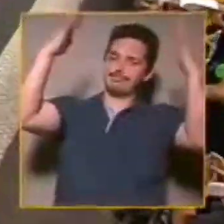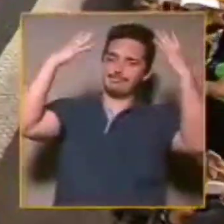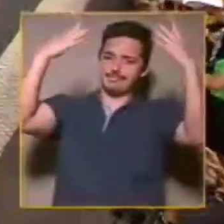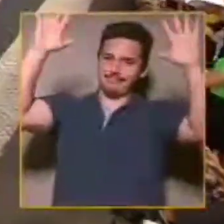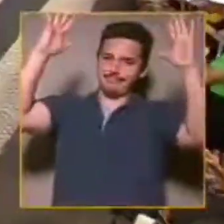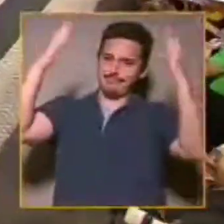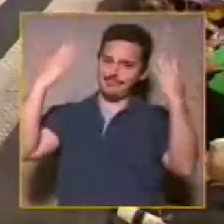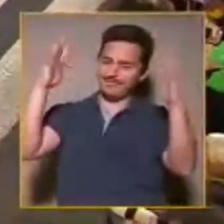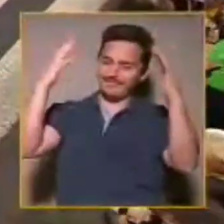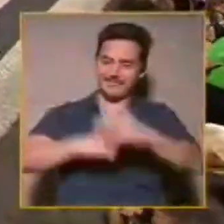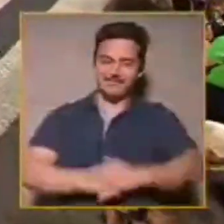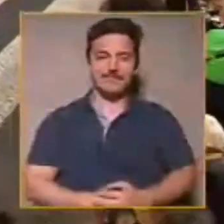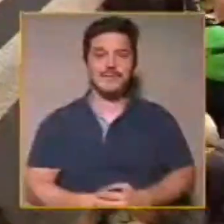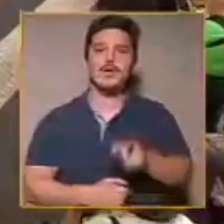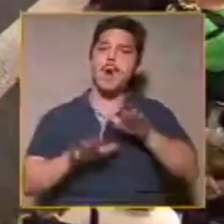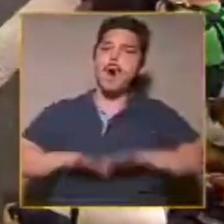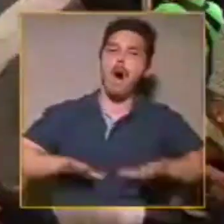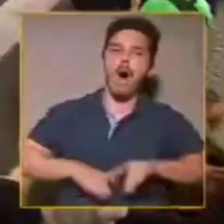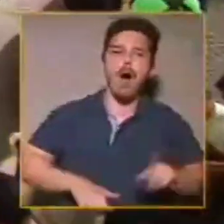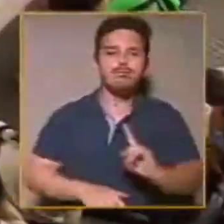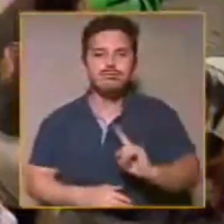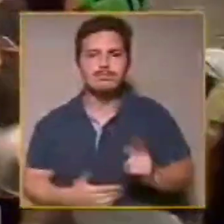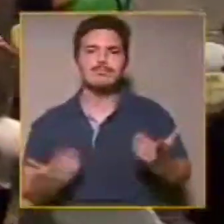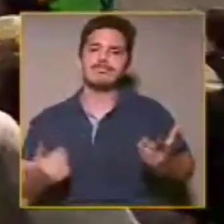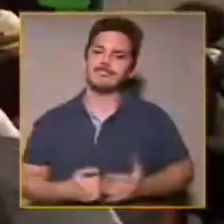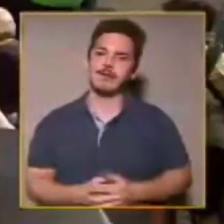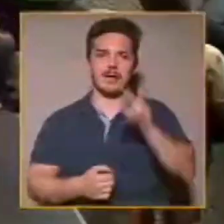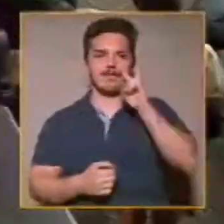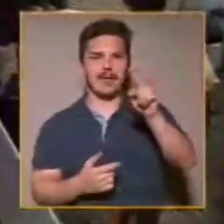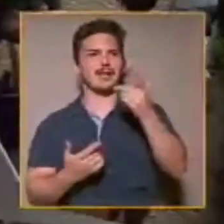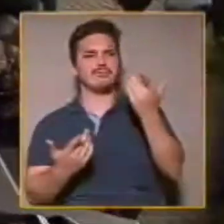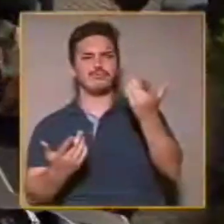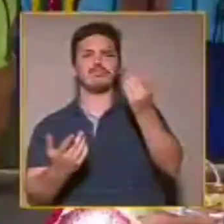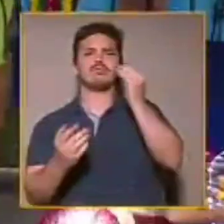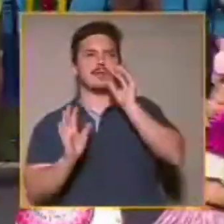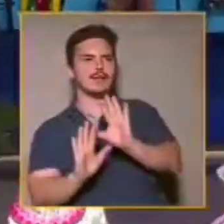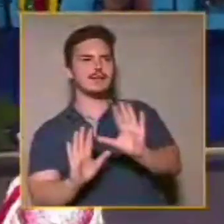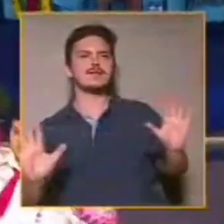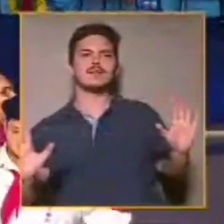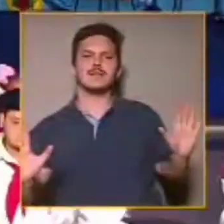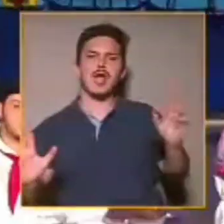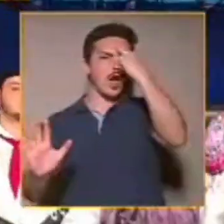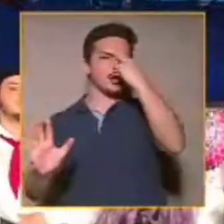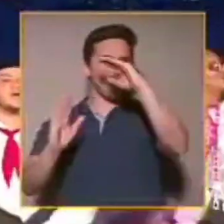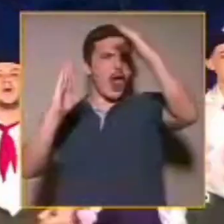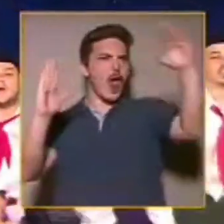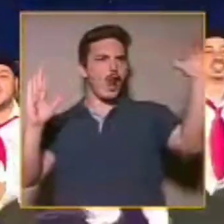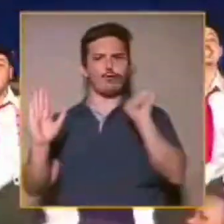Oh,